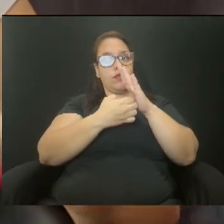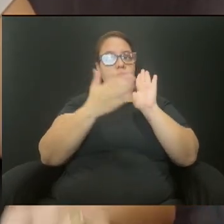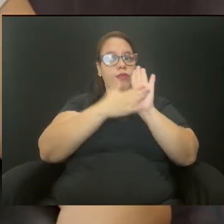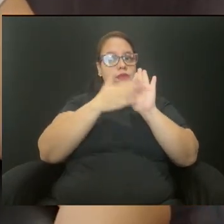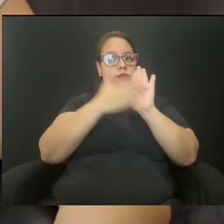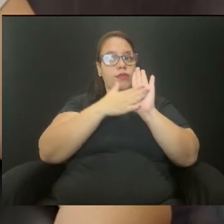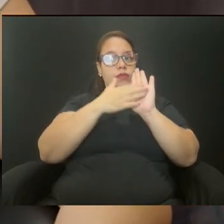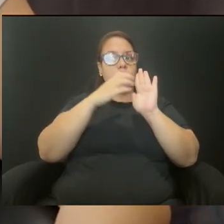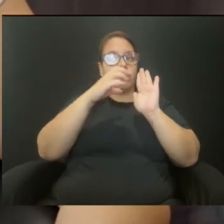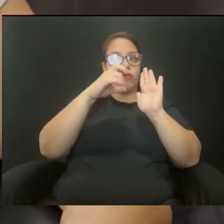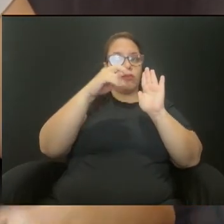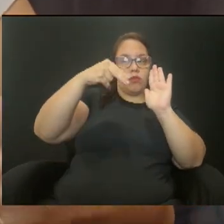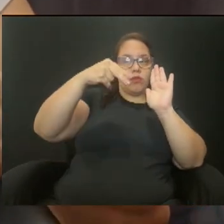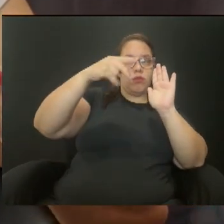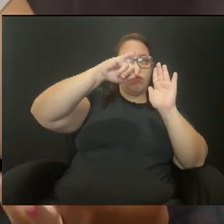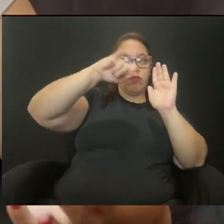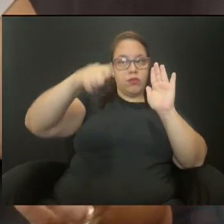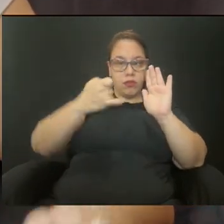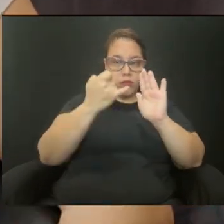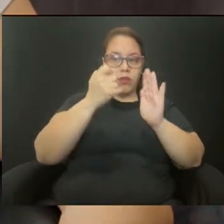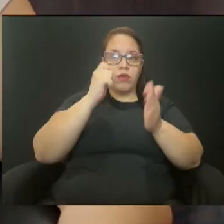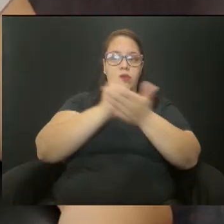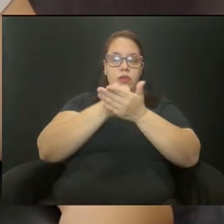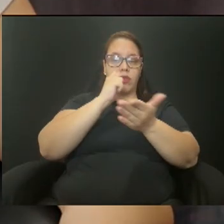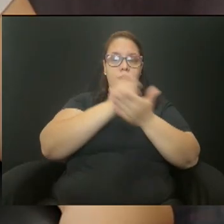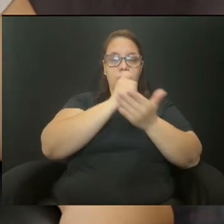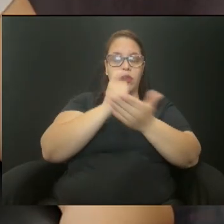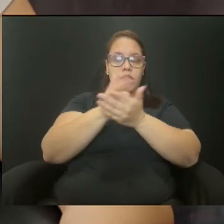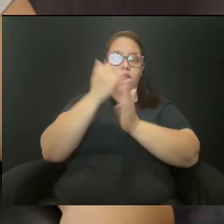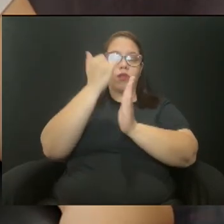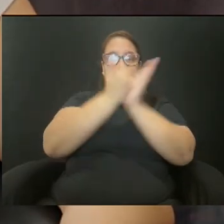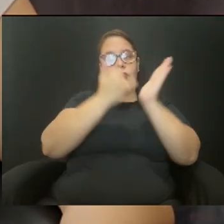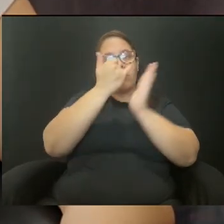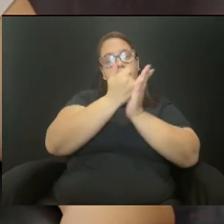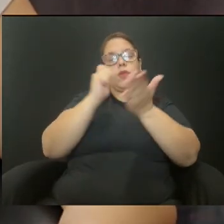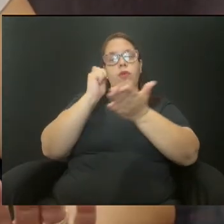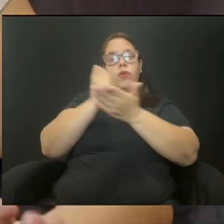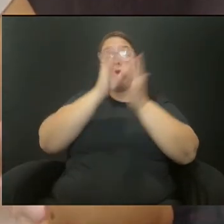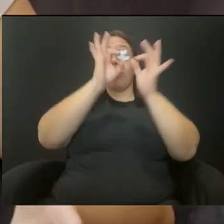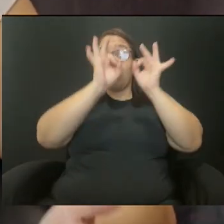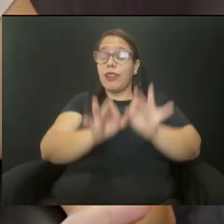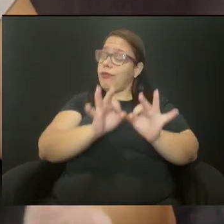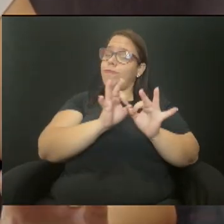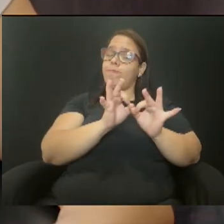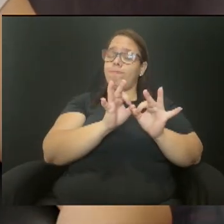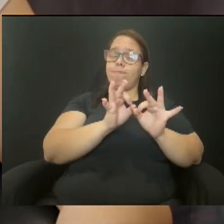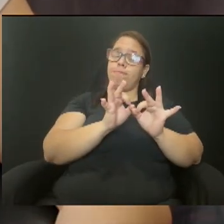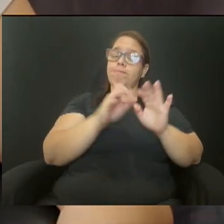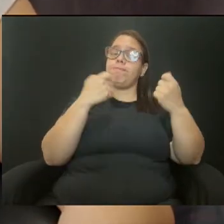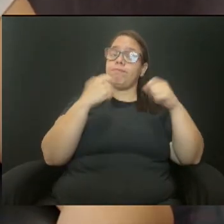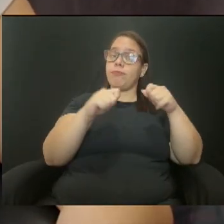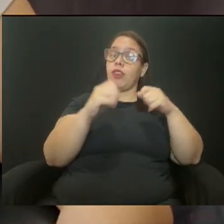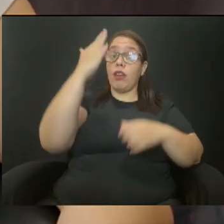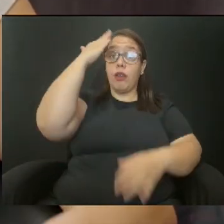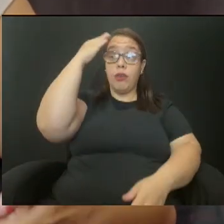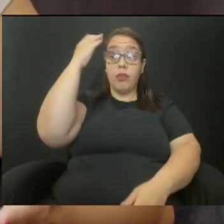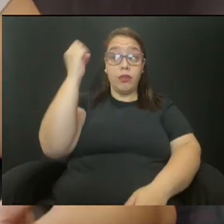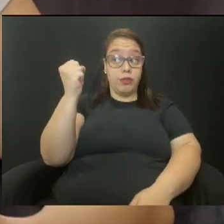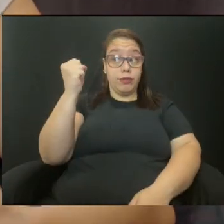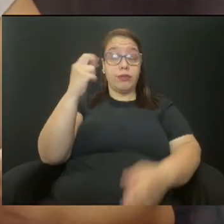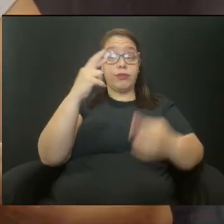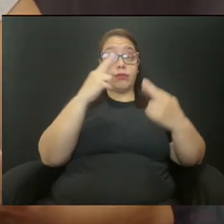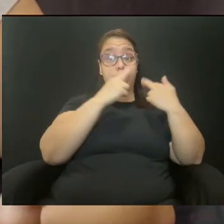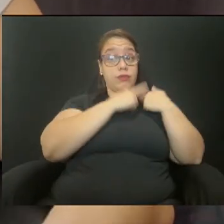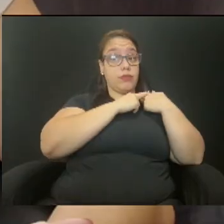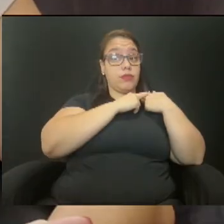pagar as contribuições, os tributos corretamente, né? Então, você precisa saber a responsabilidade que você vai se meter, até para